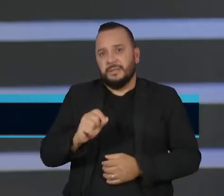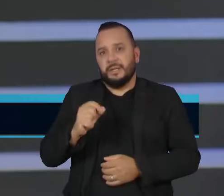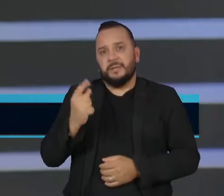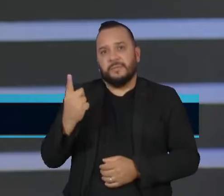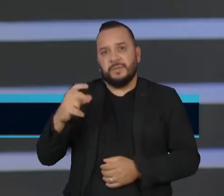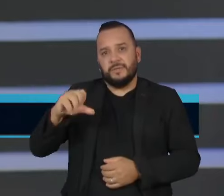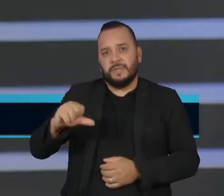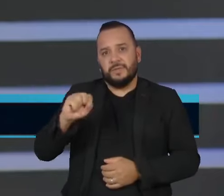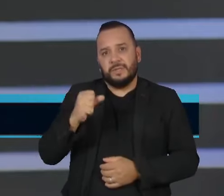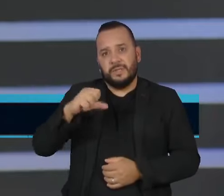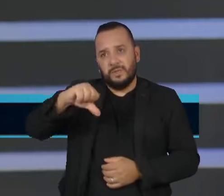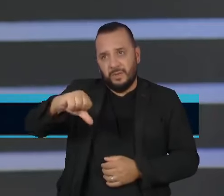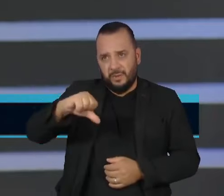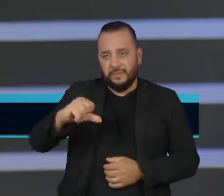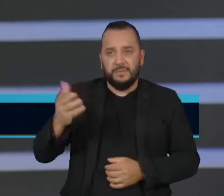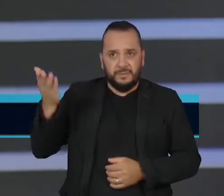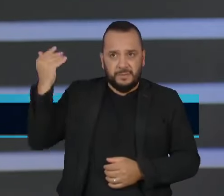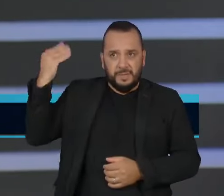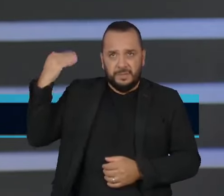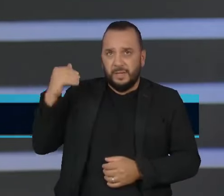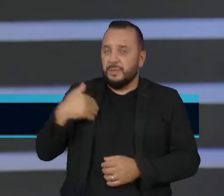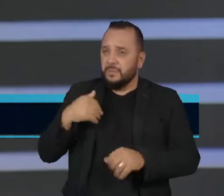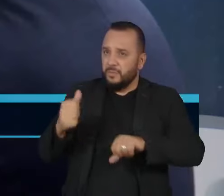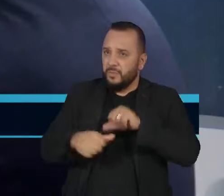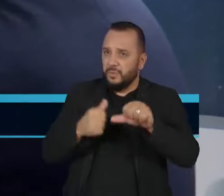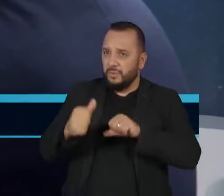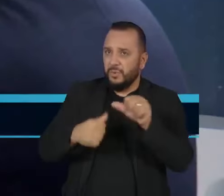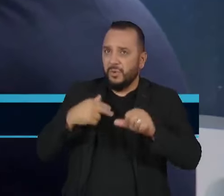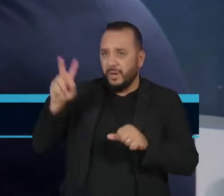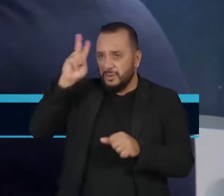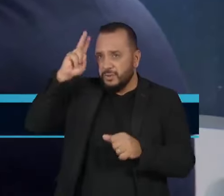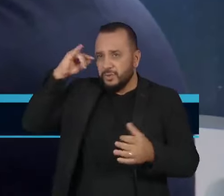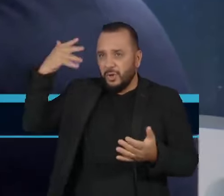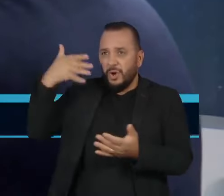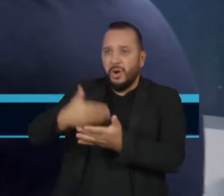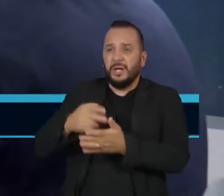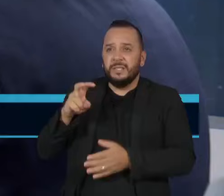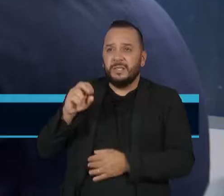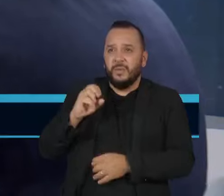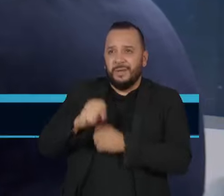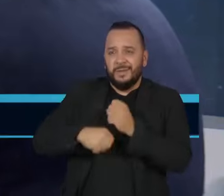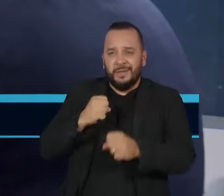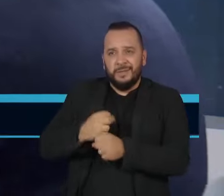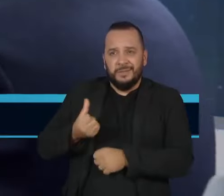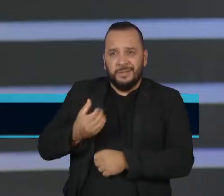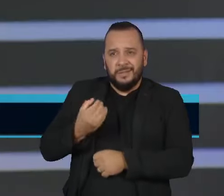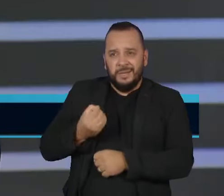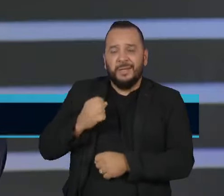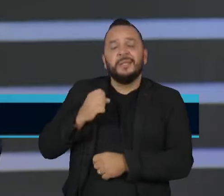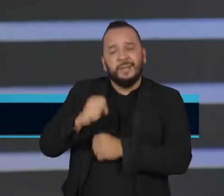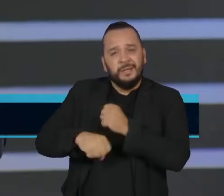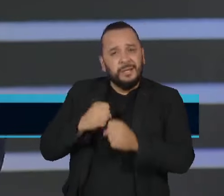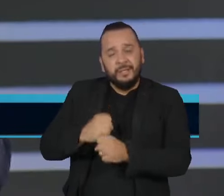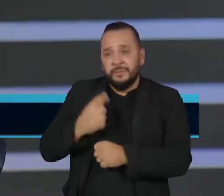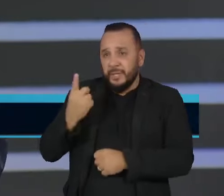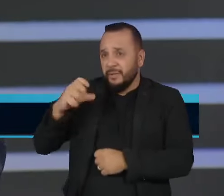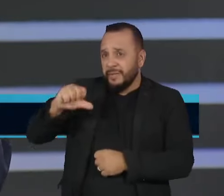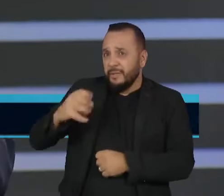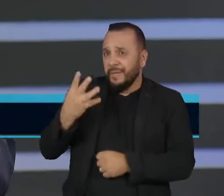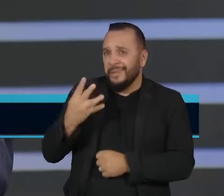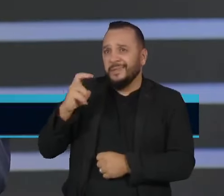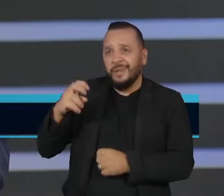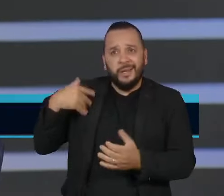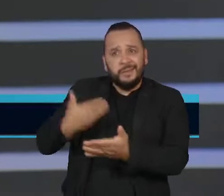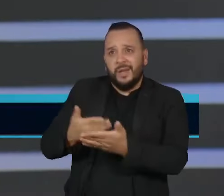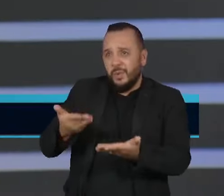de 1989 mudou a história dos últimos 50 anos, 60 anos, desde 1945. Foi um ano com muitas